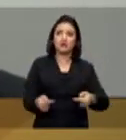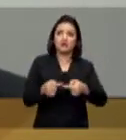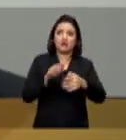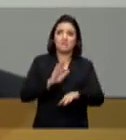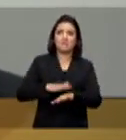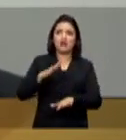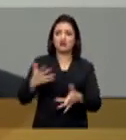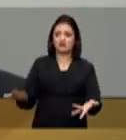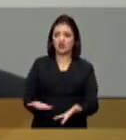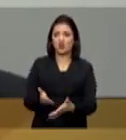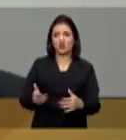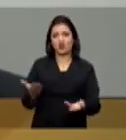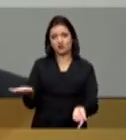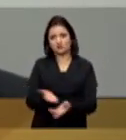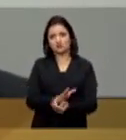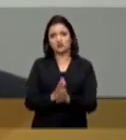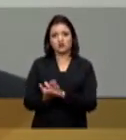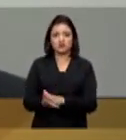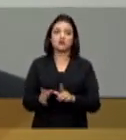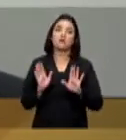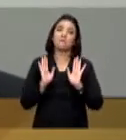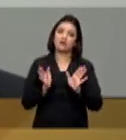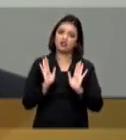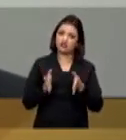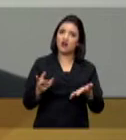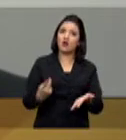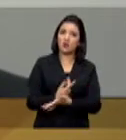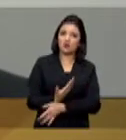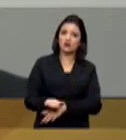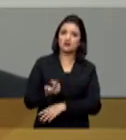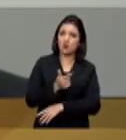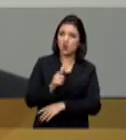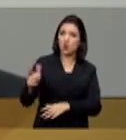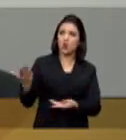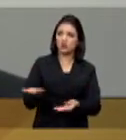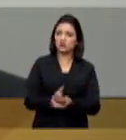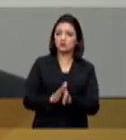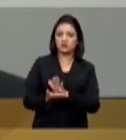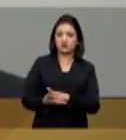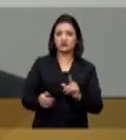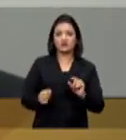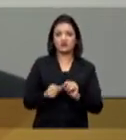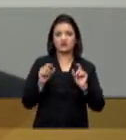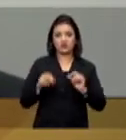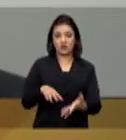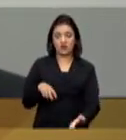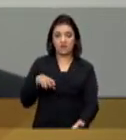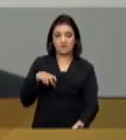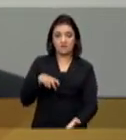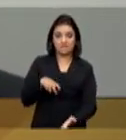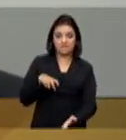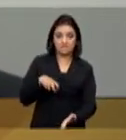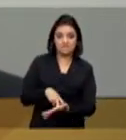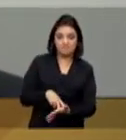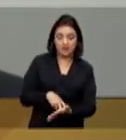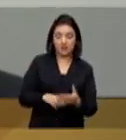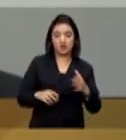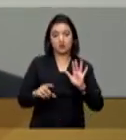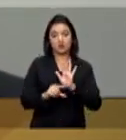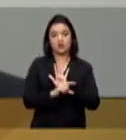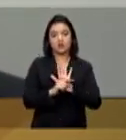concreto. Nesse sentido, já há alguns julgados nessa corte aplicando o entendimento segundo o qual as penas cominadas ao